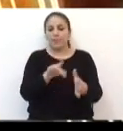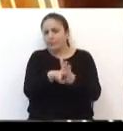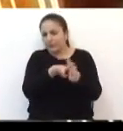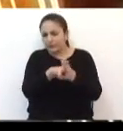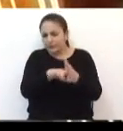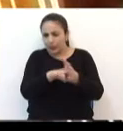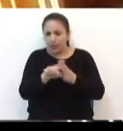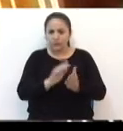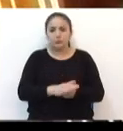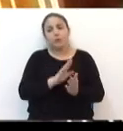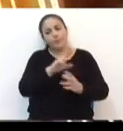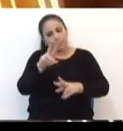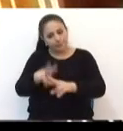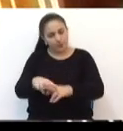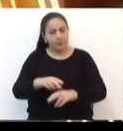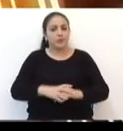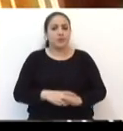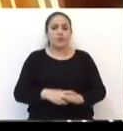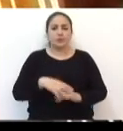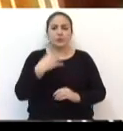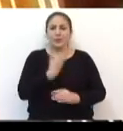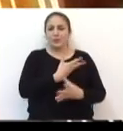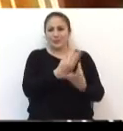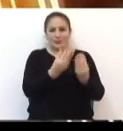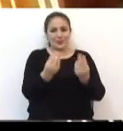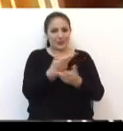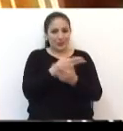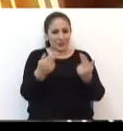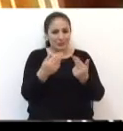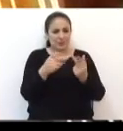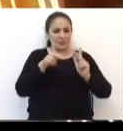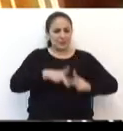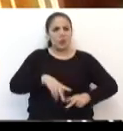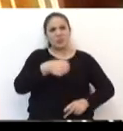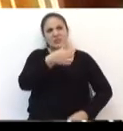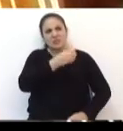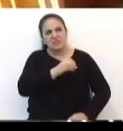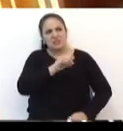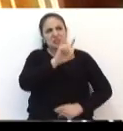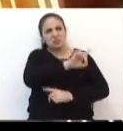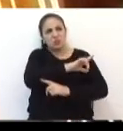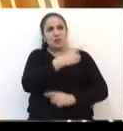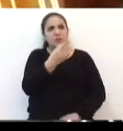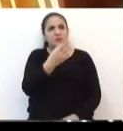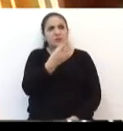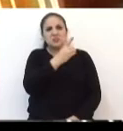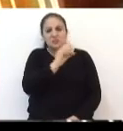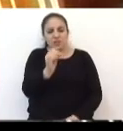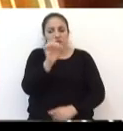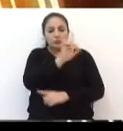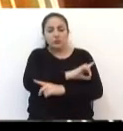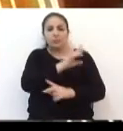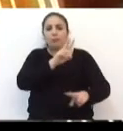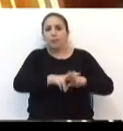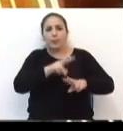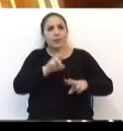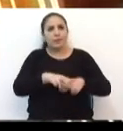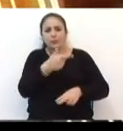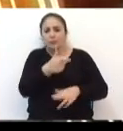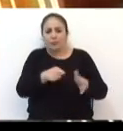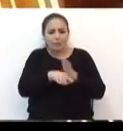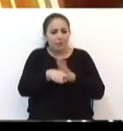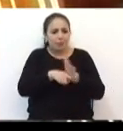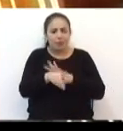colocado preso. Muitas vezes nós temos ilegalidades de gente que fica até 60, 100 dias preso, sem ter sequer a